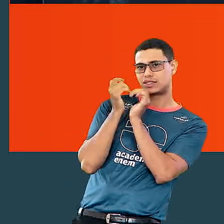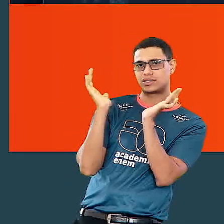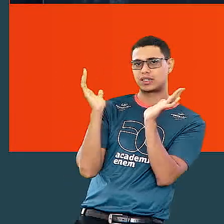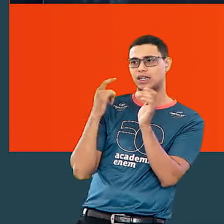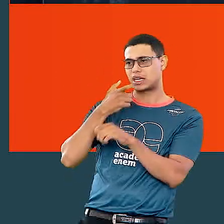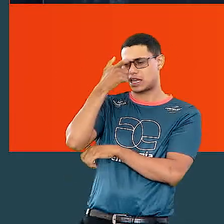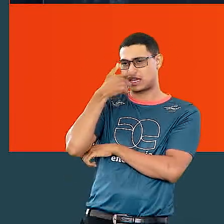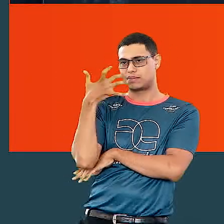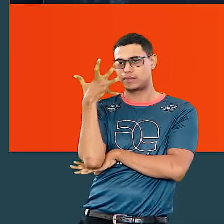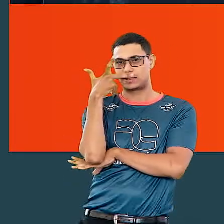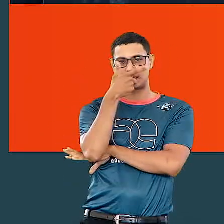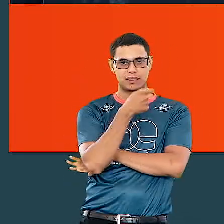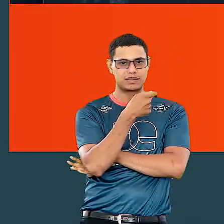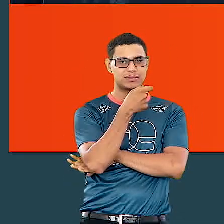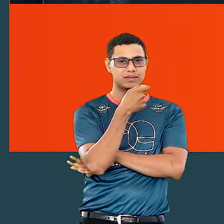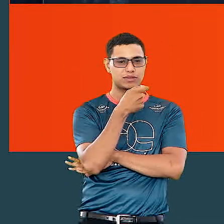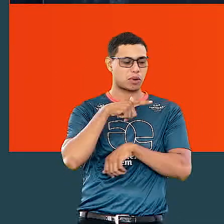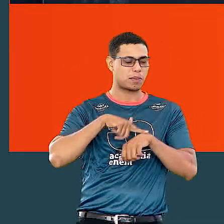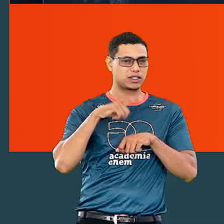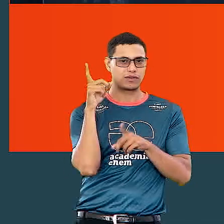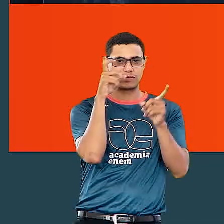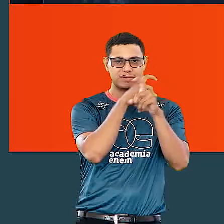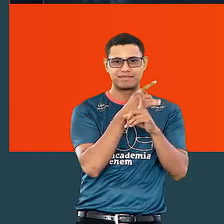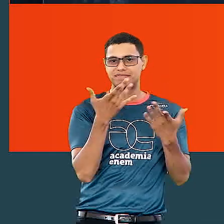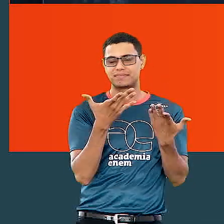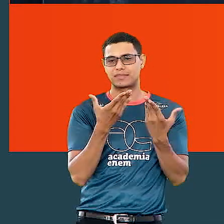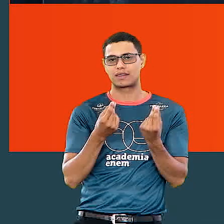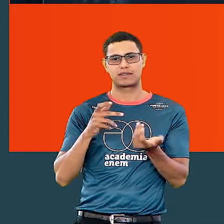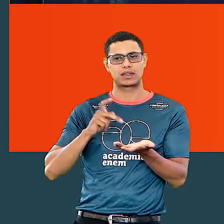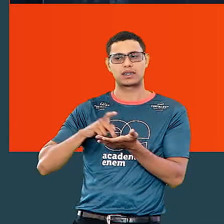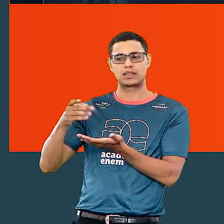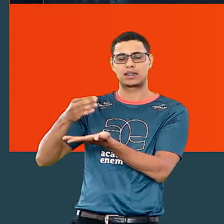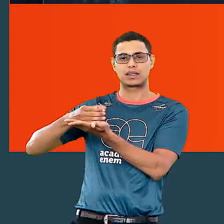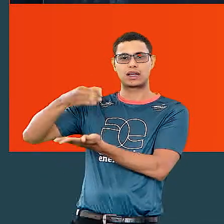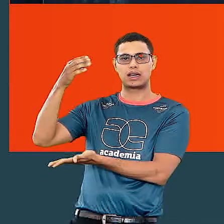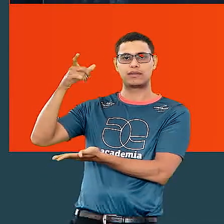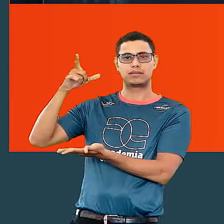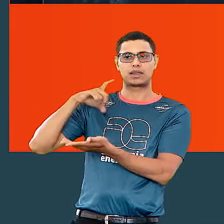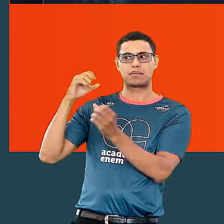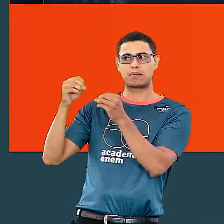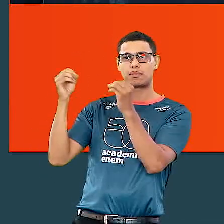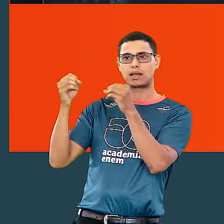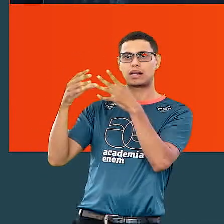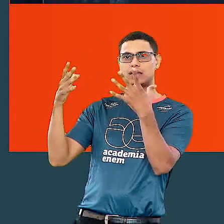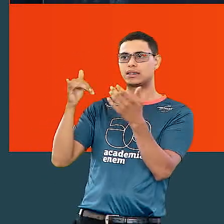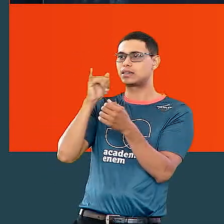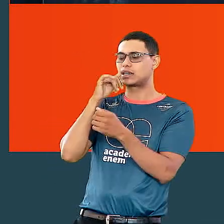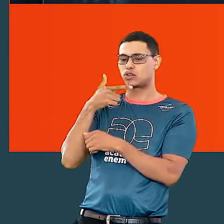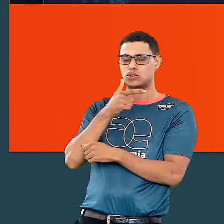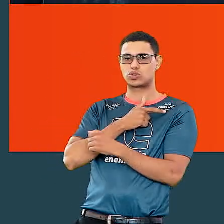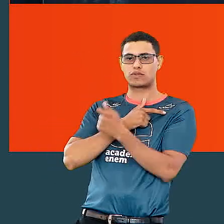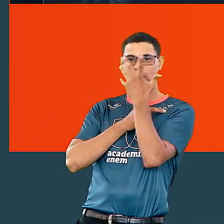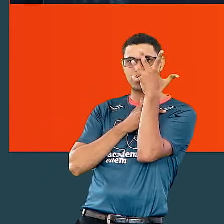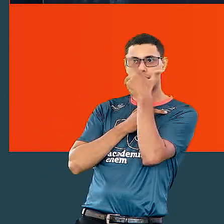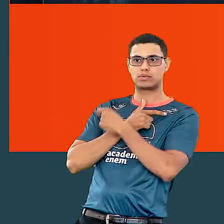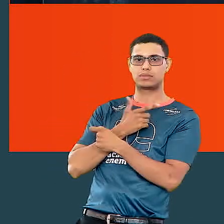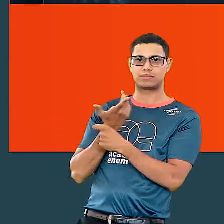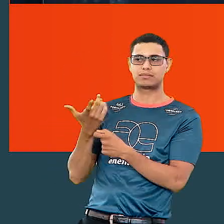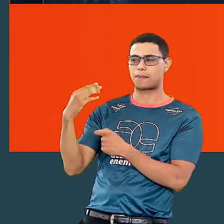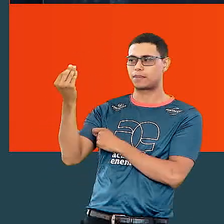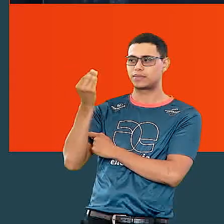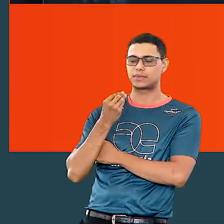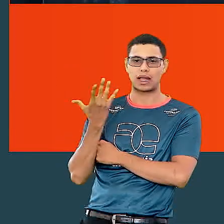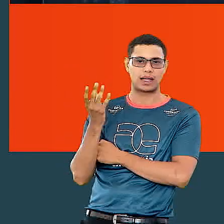sou lindo nas horas difíceis? Essa garrafa, por algum acaso, diz que mesmo eu estando feio, eu estou bonito? Ela me diz